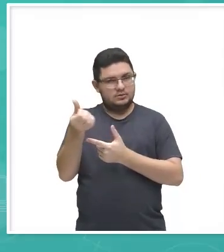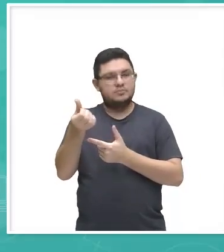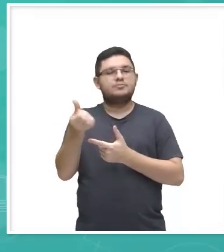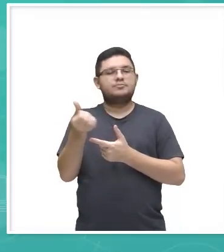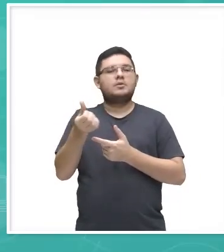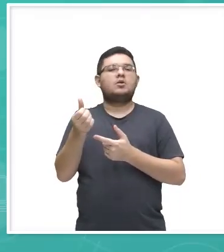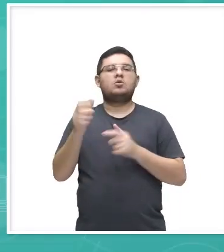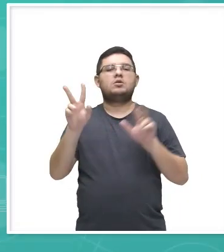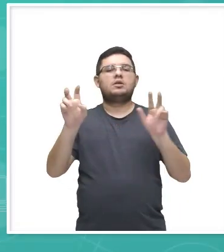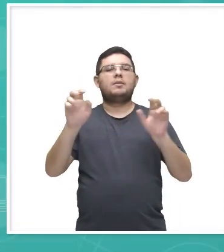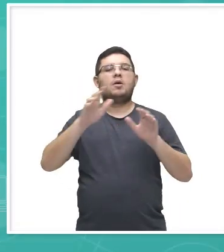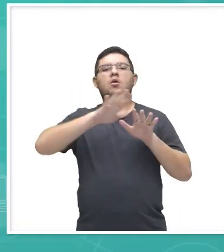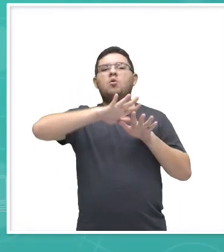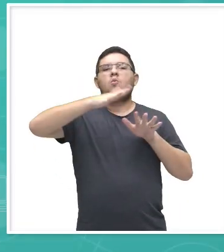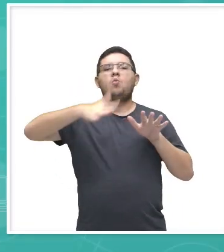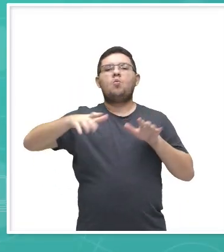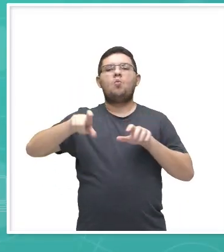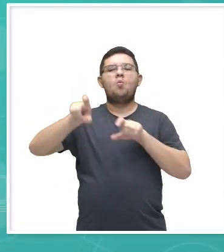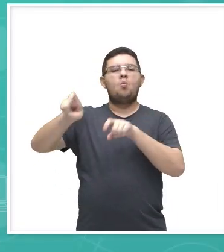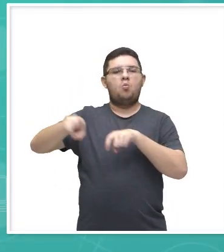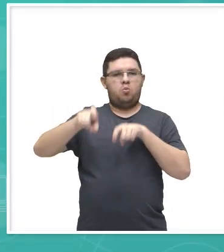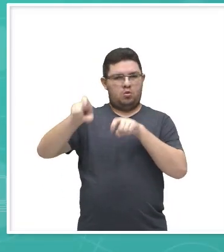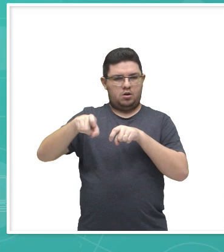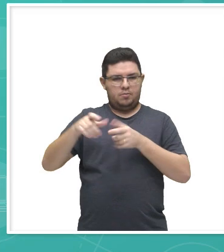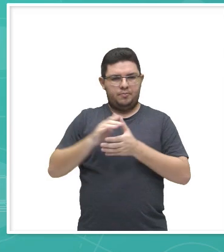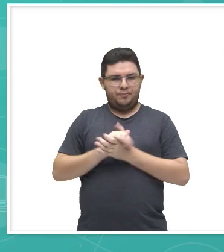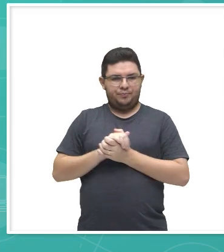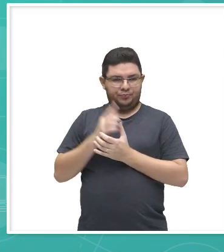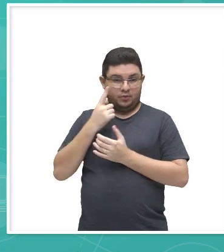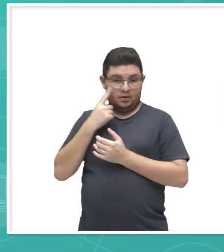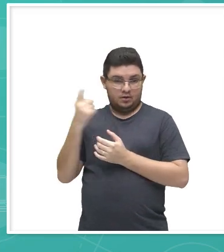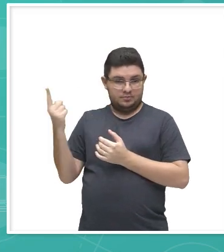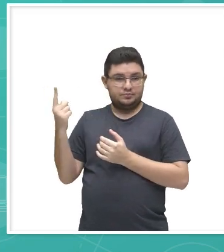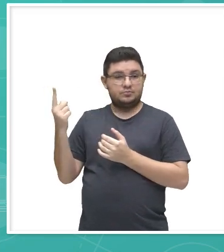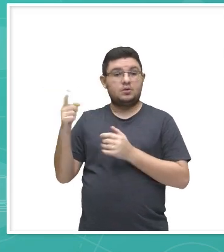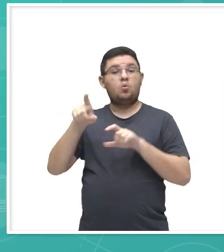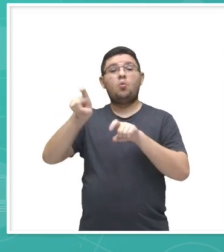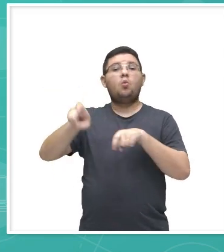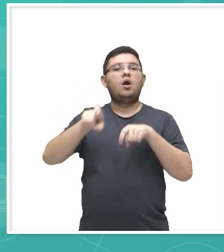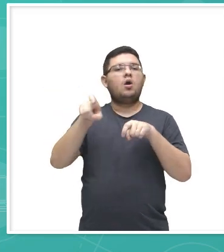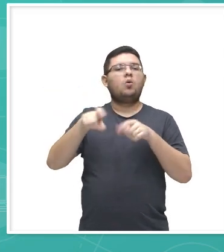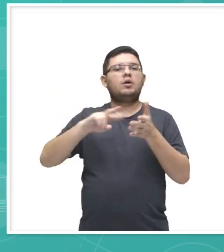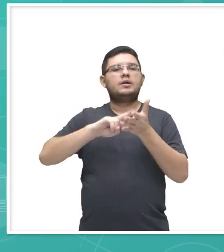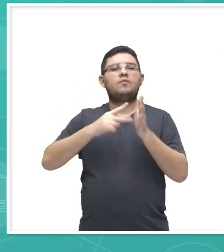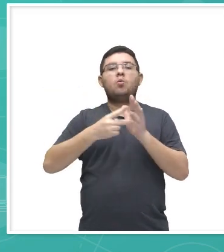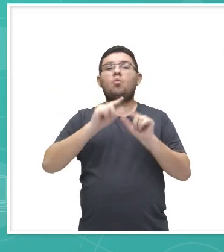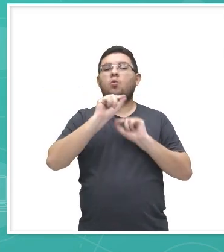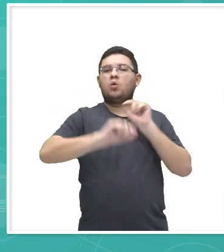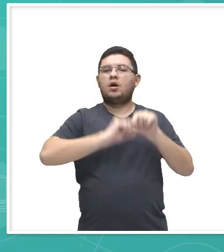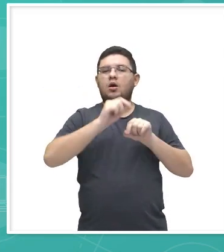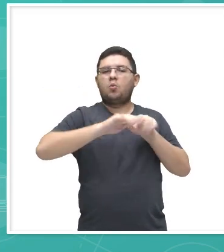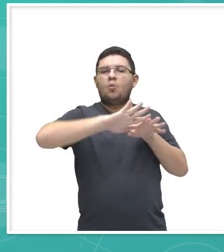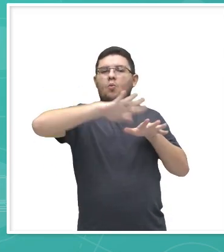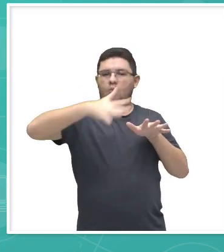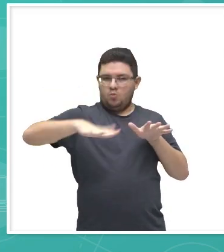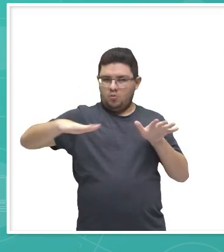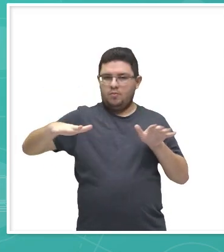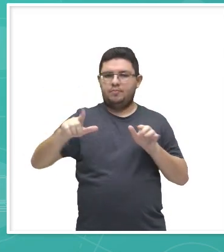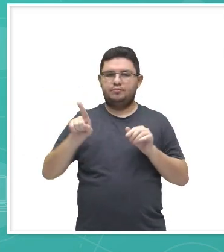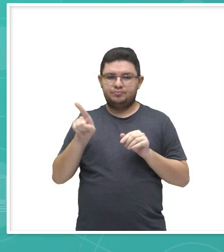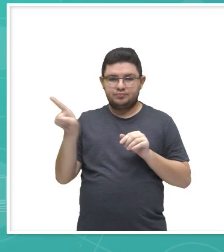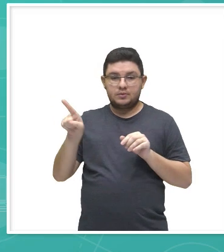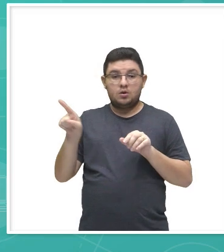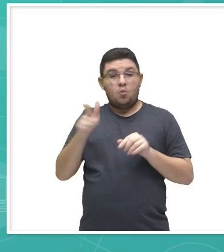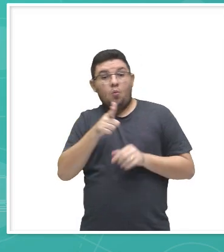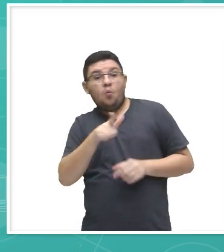né, do rural. Aí eu coloquei o rural, um termo que vai se referir ao campo, né, como nós vimos, enquanto que o